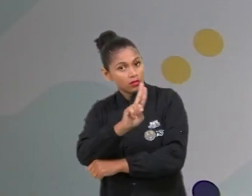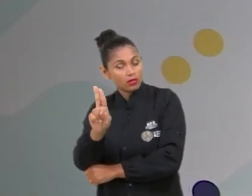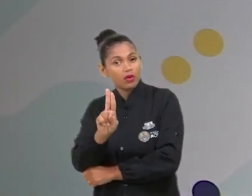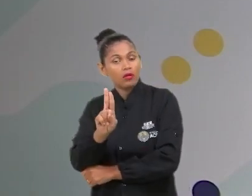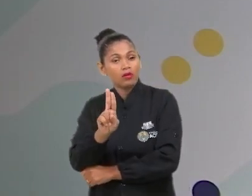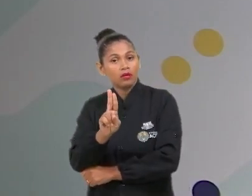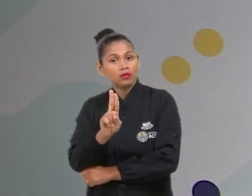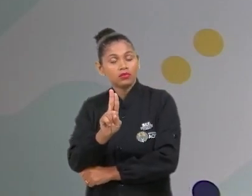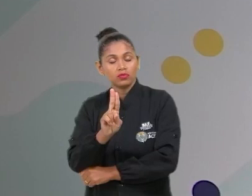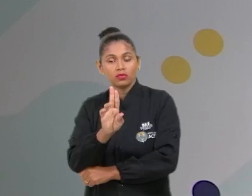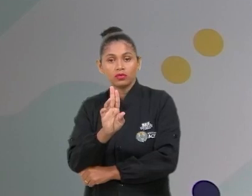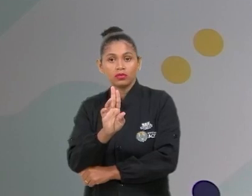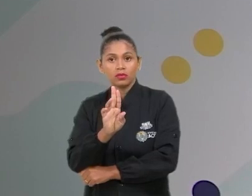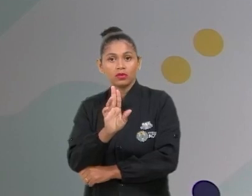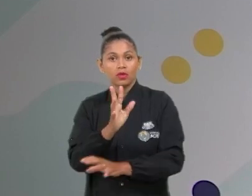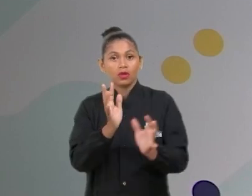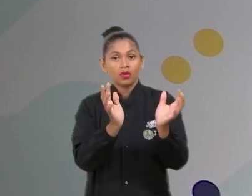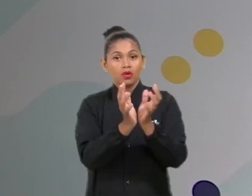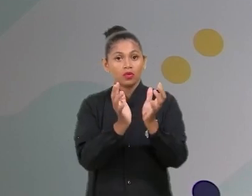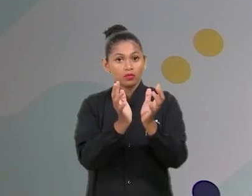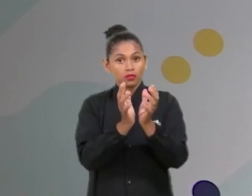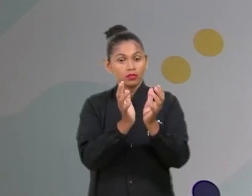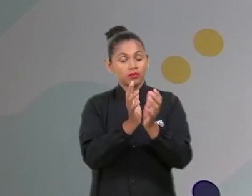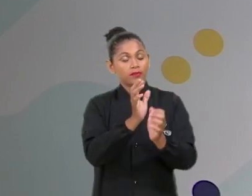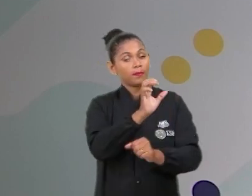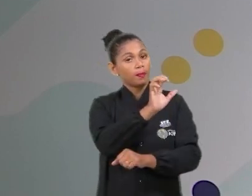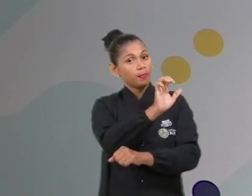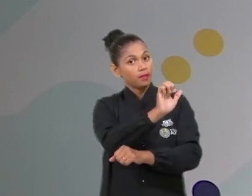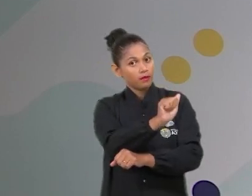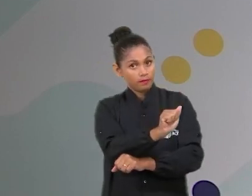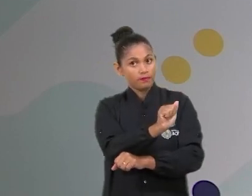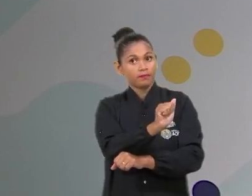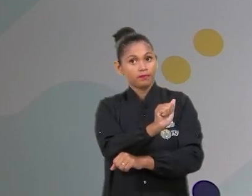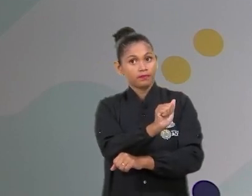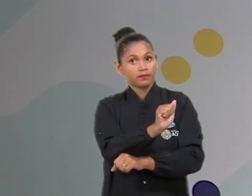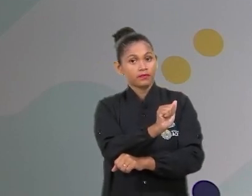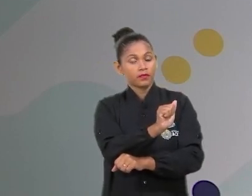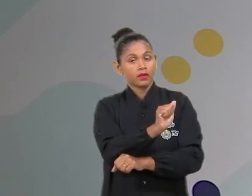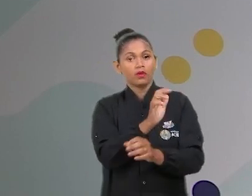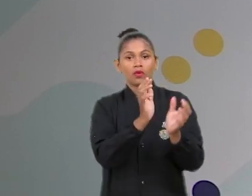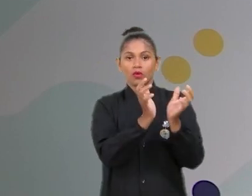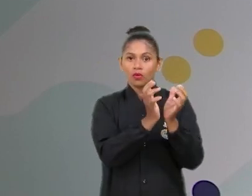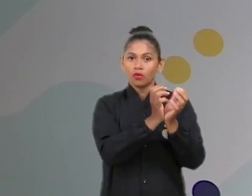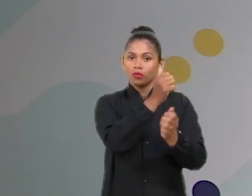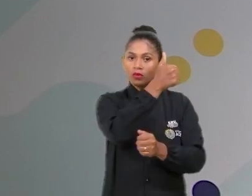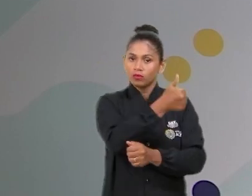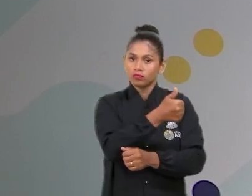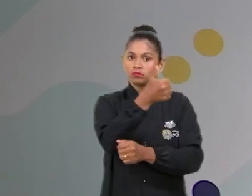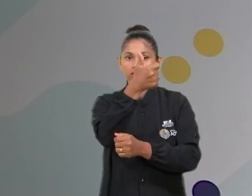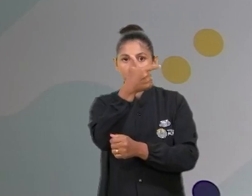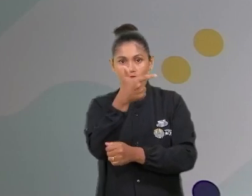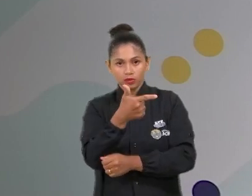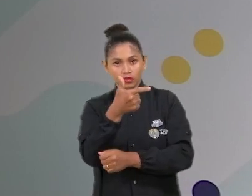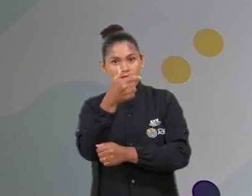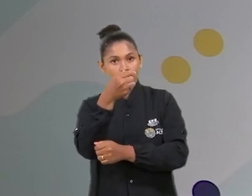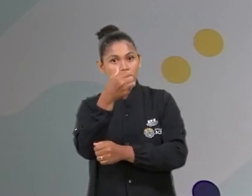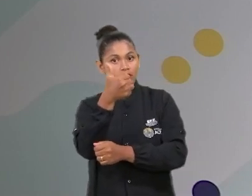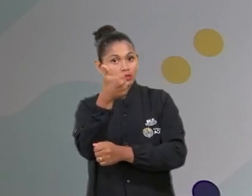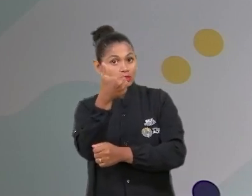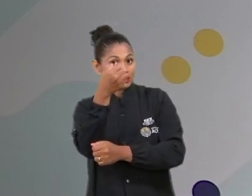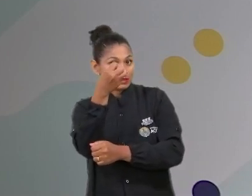periódica são os grupos da família A. Grupo de número 1, 2,